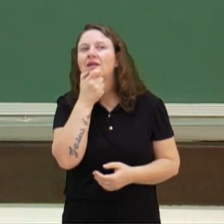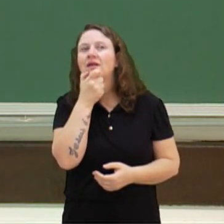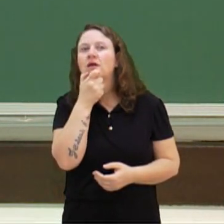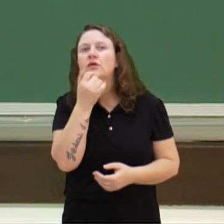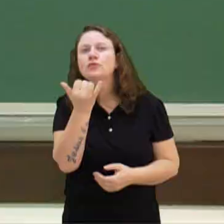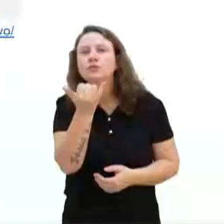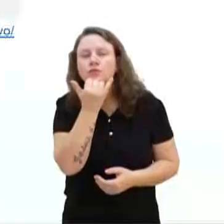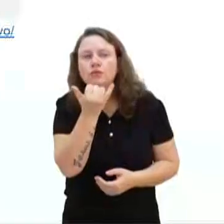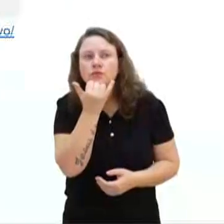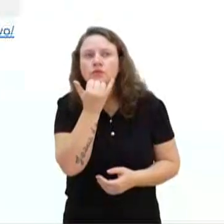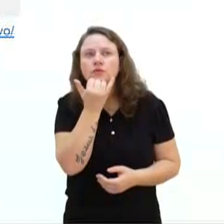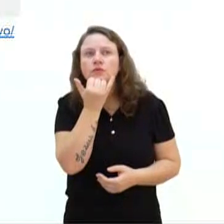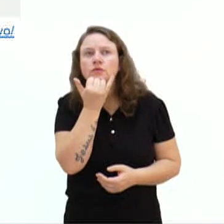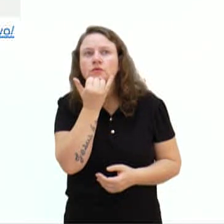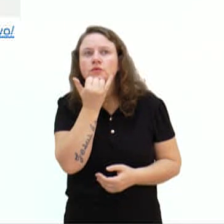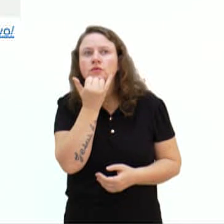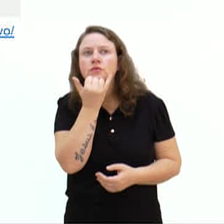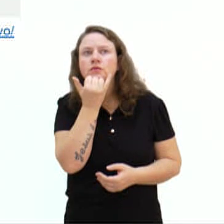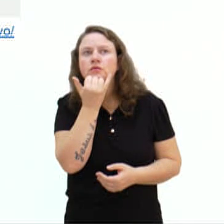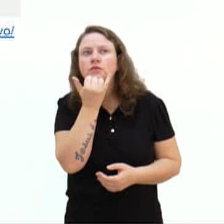desculpa, aqui está em...